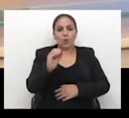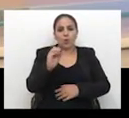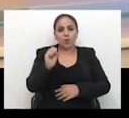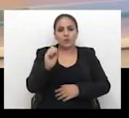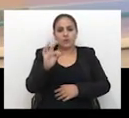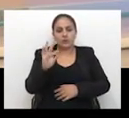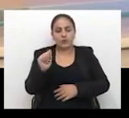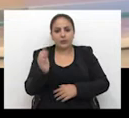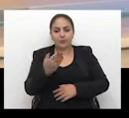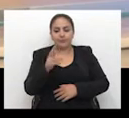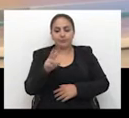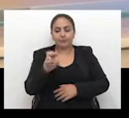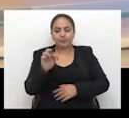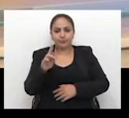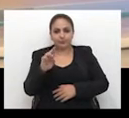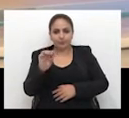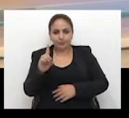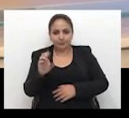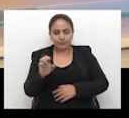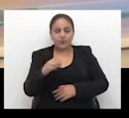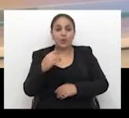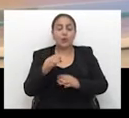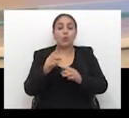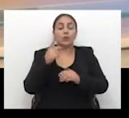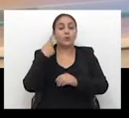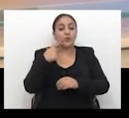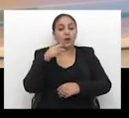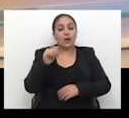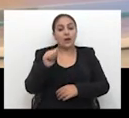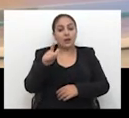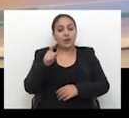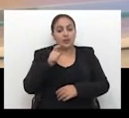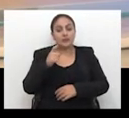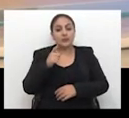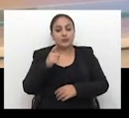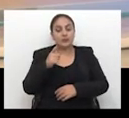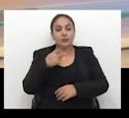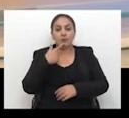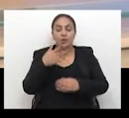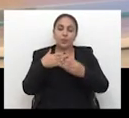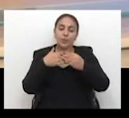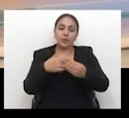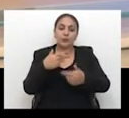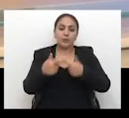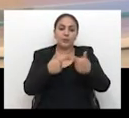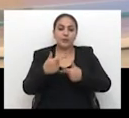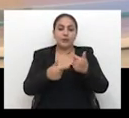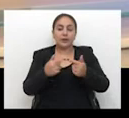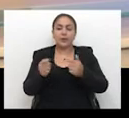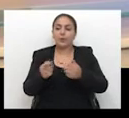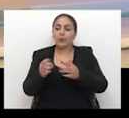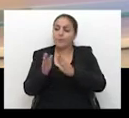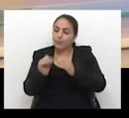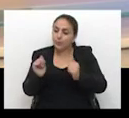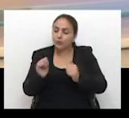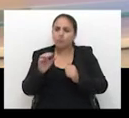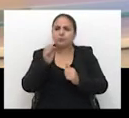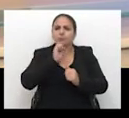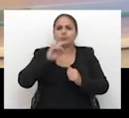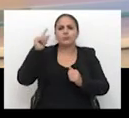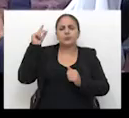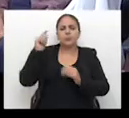costa verde o vereador alex necker acompanhou o trabalho que era uma demanda antiga solicitada pelo seu